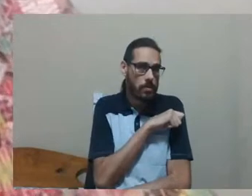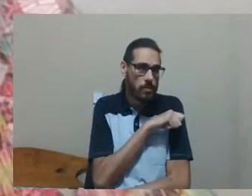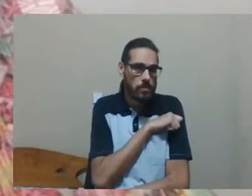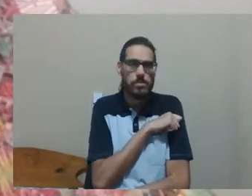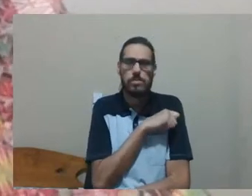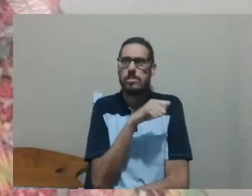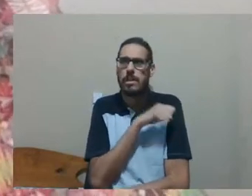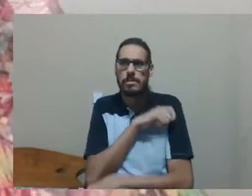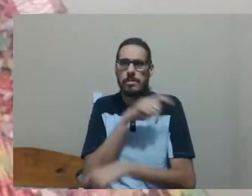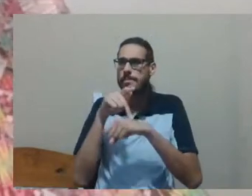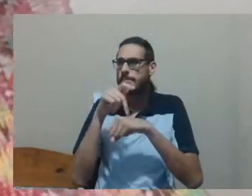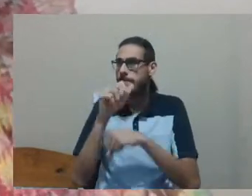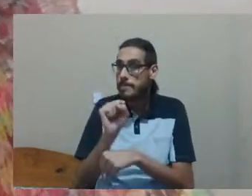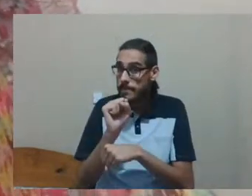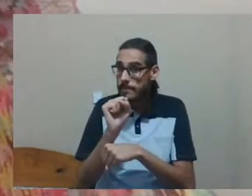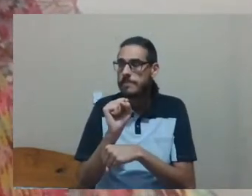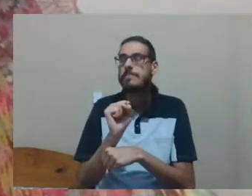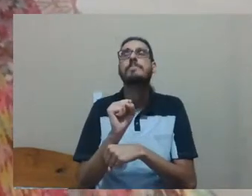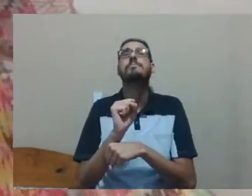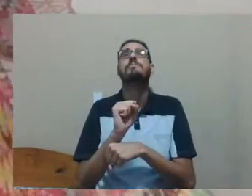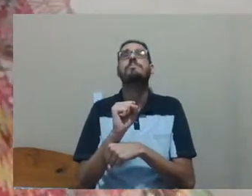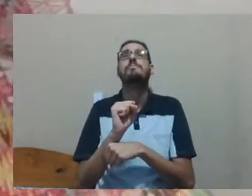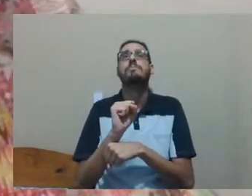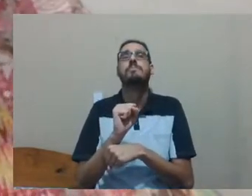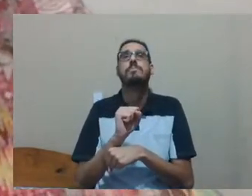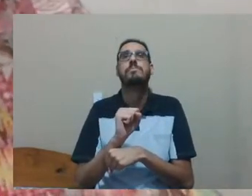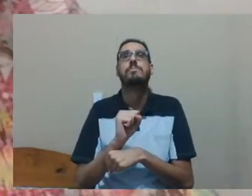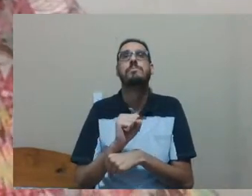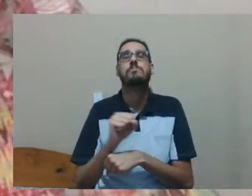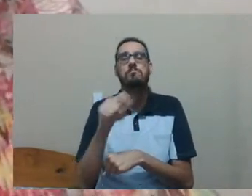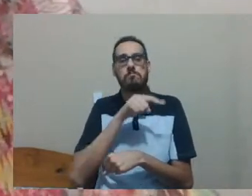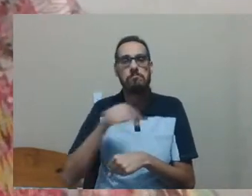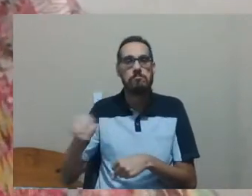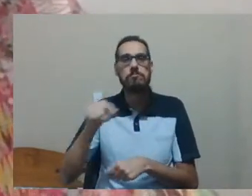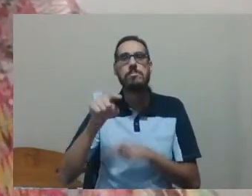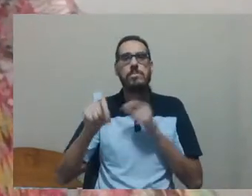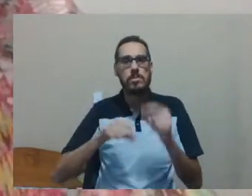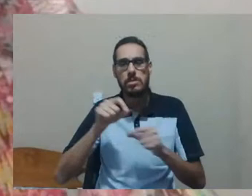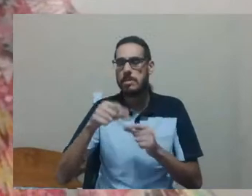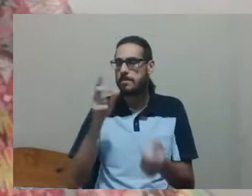de alunos de pós-graduação, de estar realmente fazendo